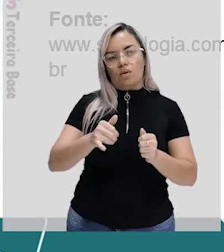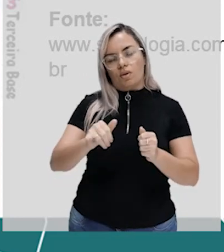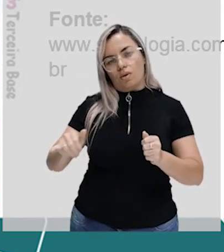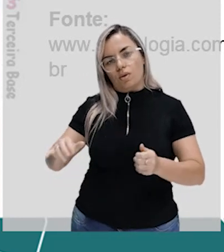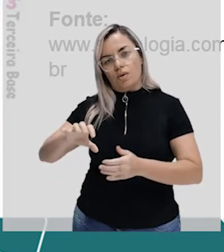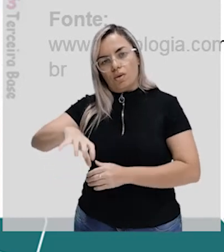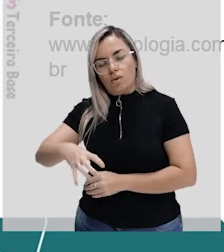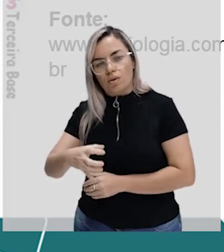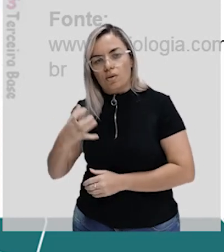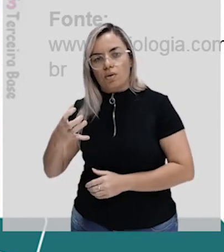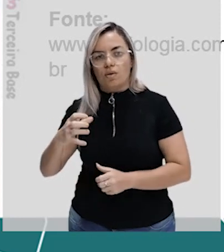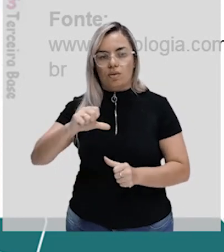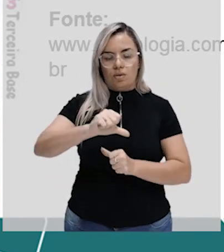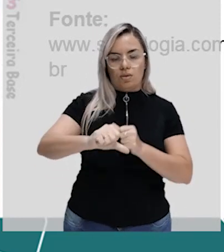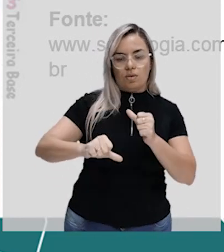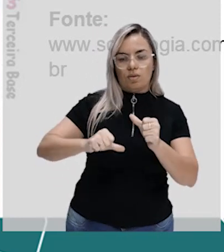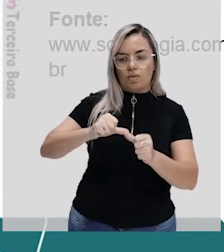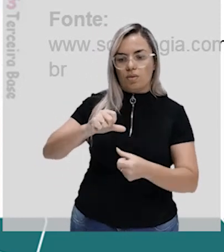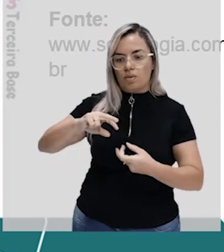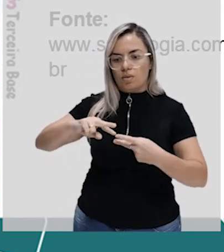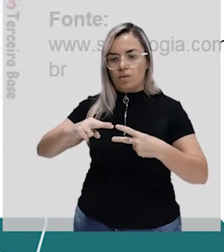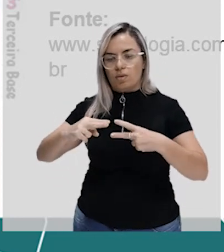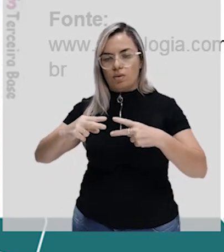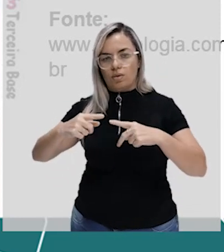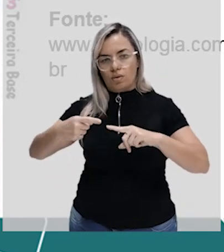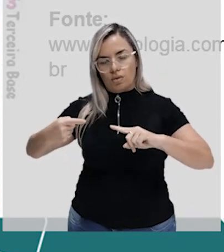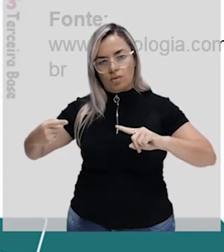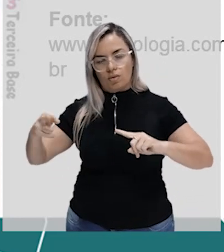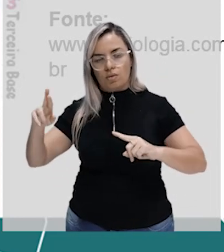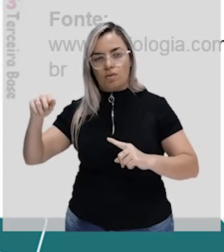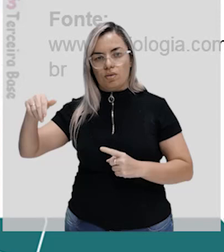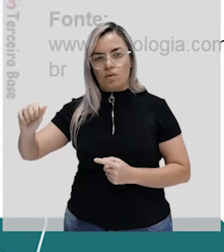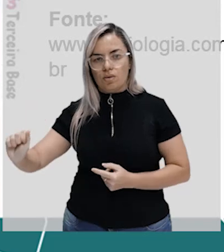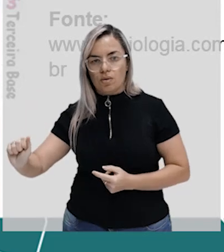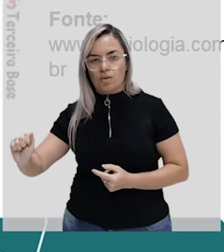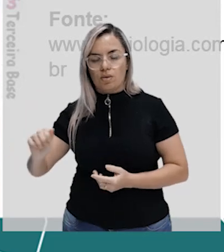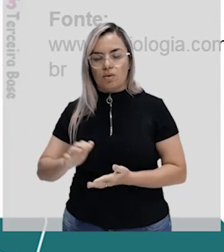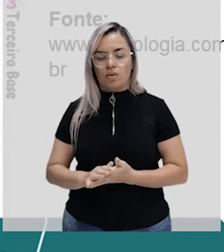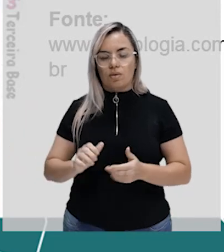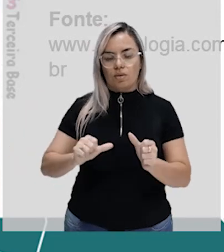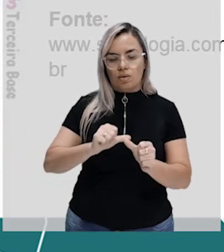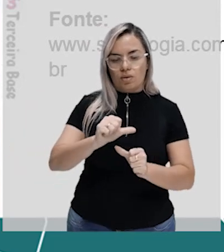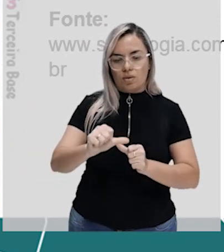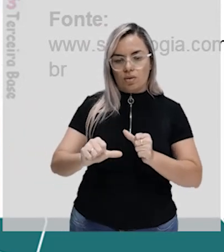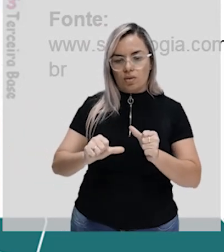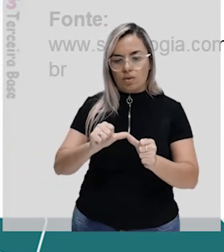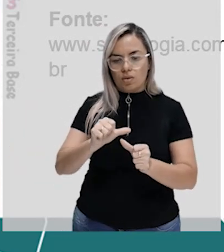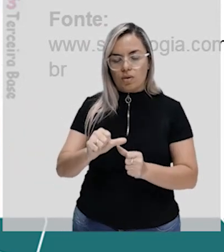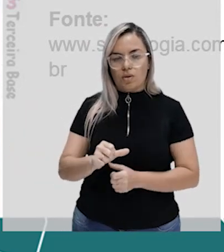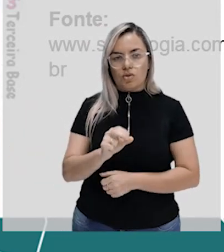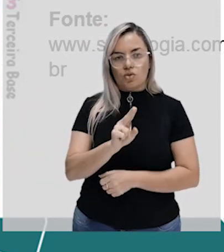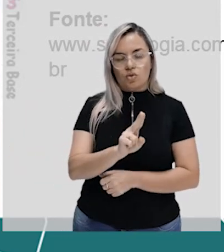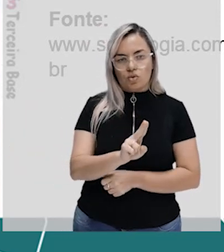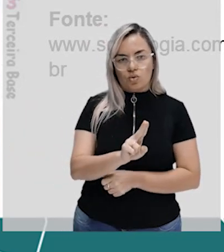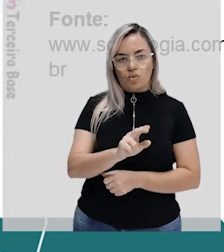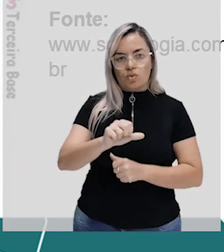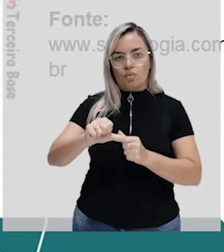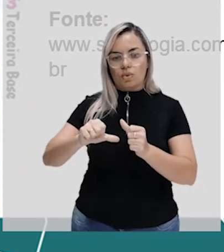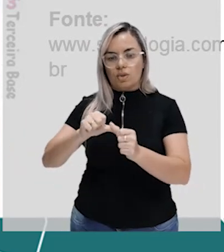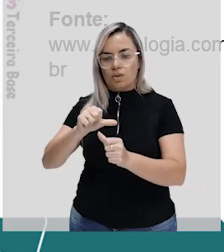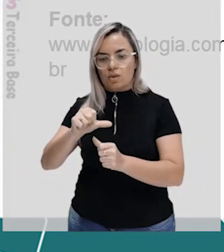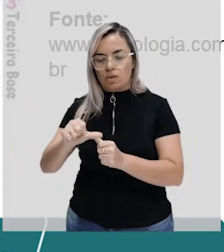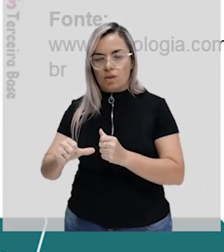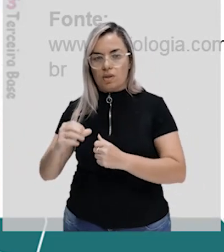acontecer uma mutação genética lá no RNA, mudar de U para C, vai mudar o